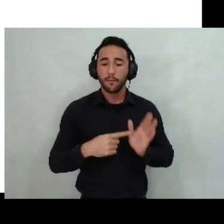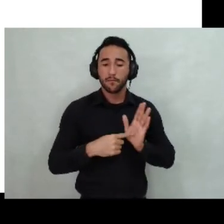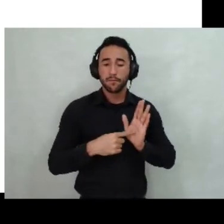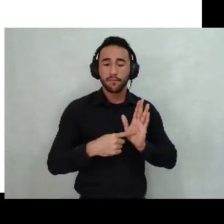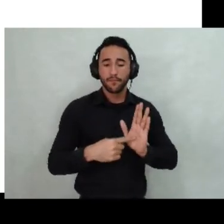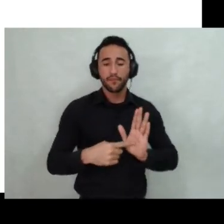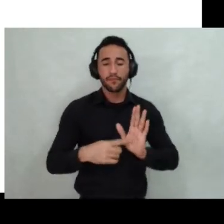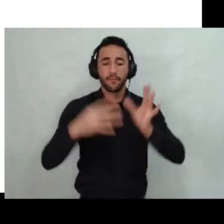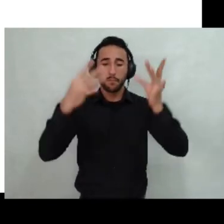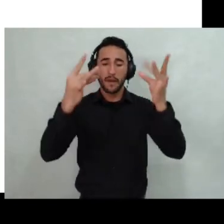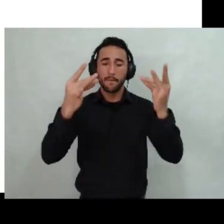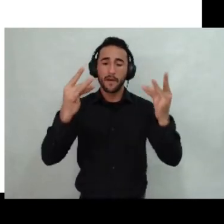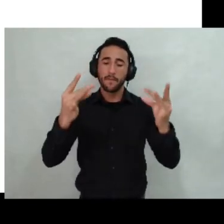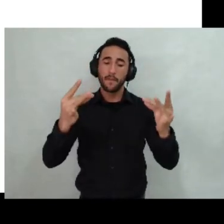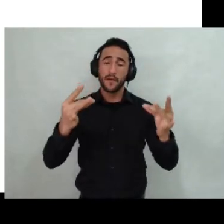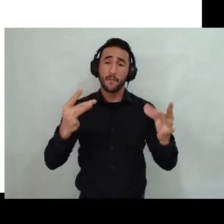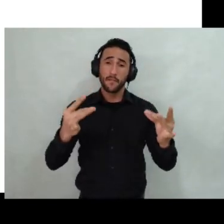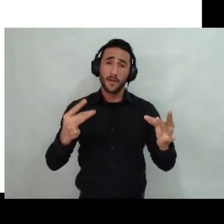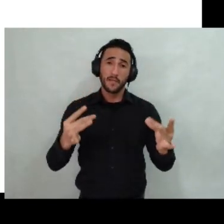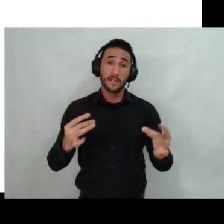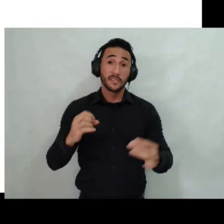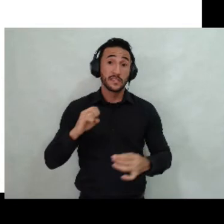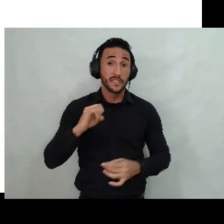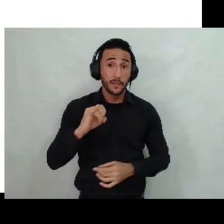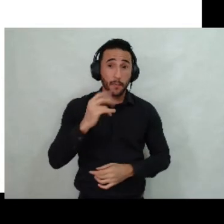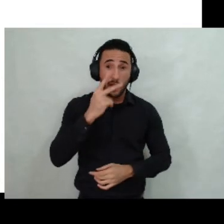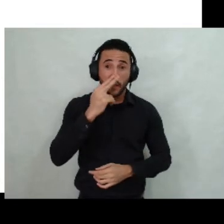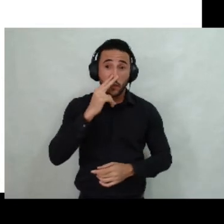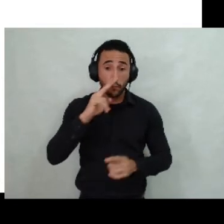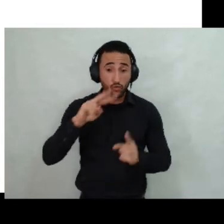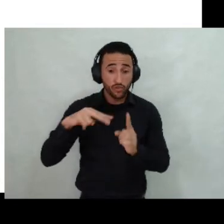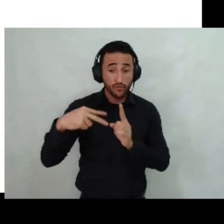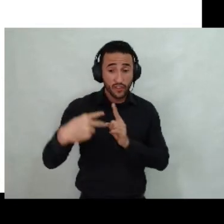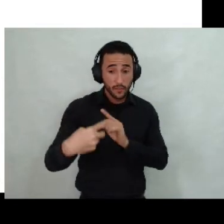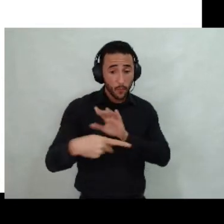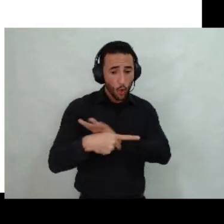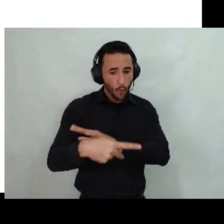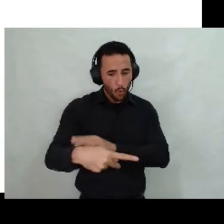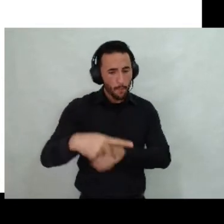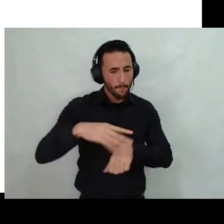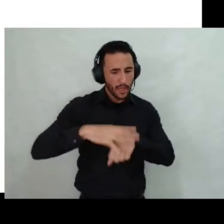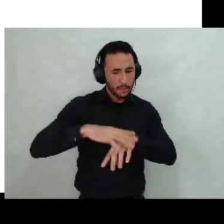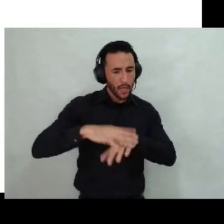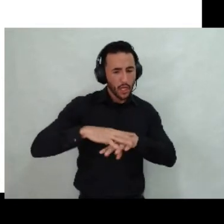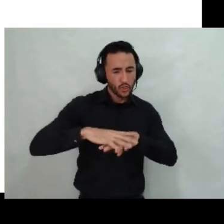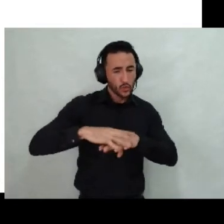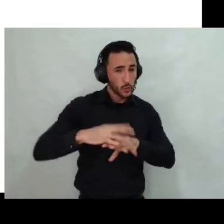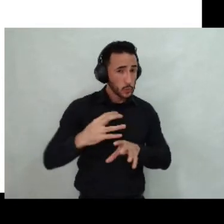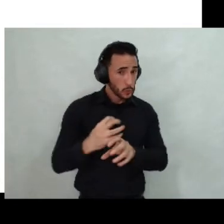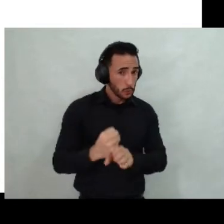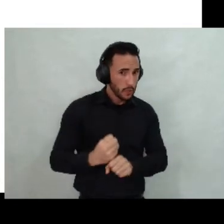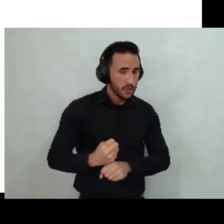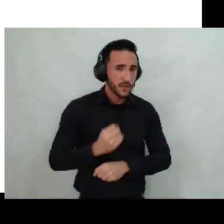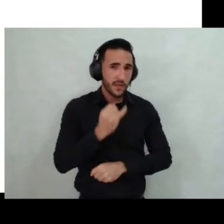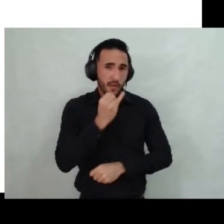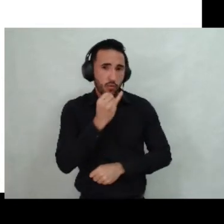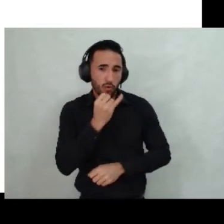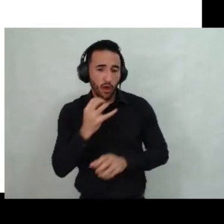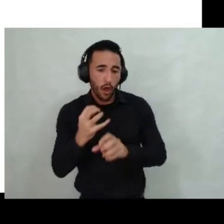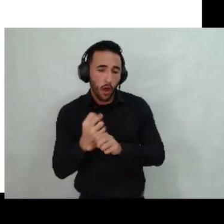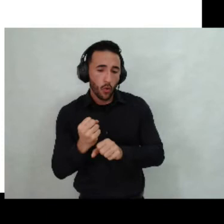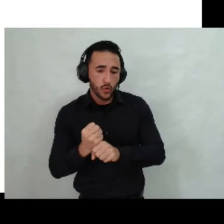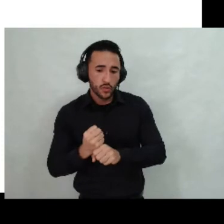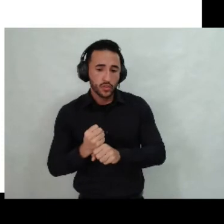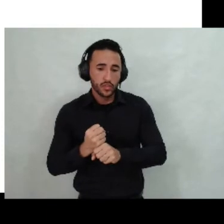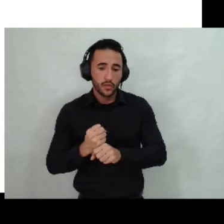são, do ponto de vista analítico, tem uma facilidade muito importante, tanto para o cálculo de prevalência como fatores de risco.